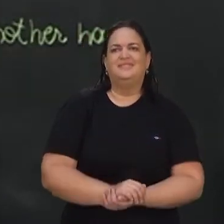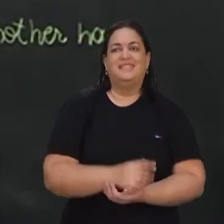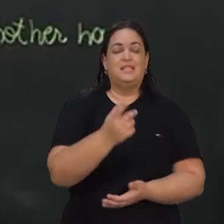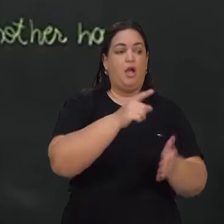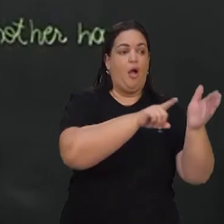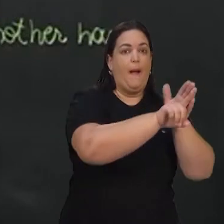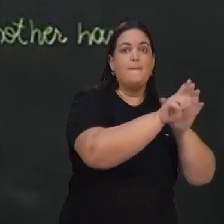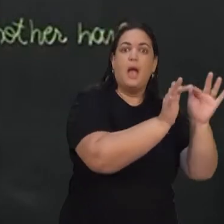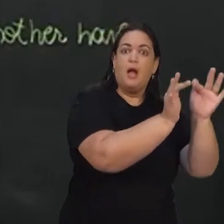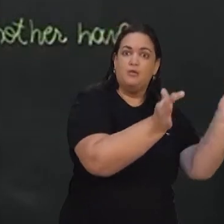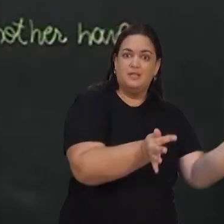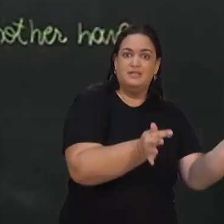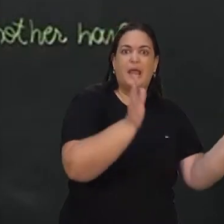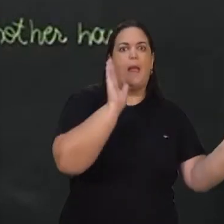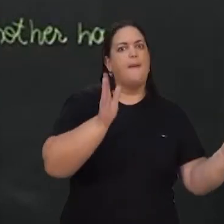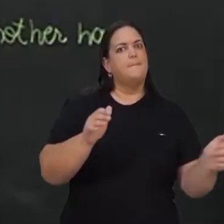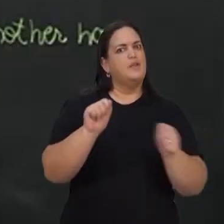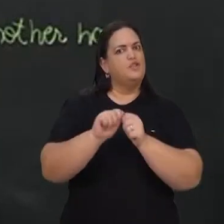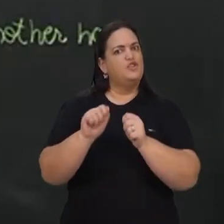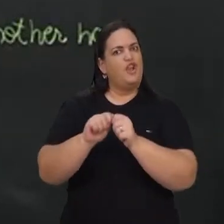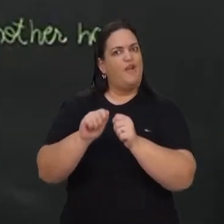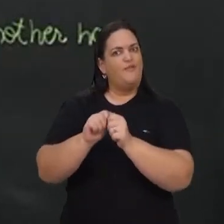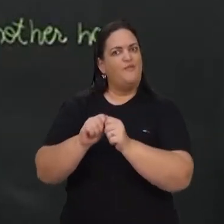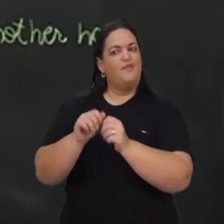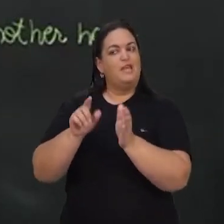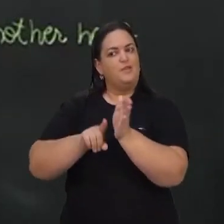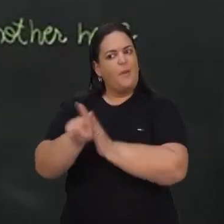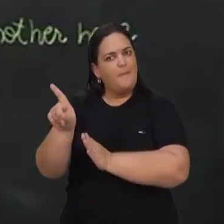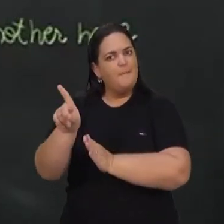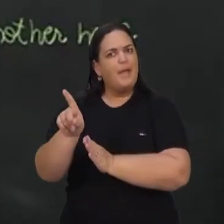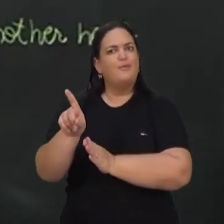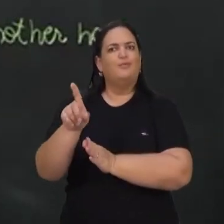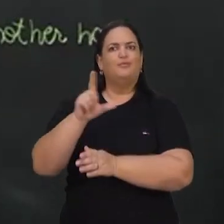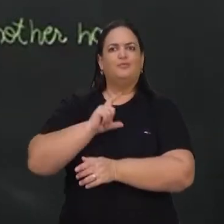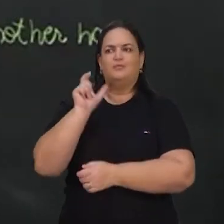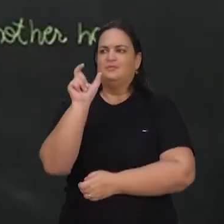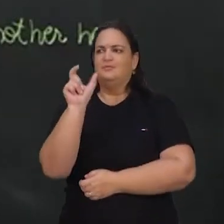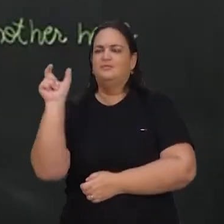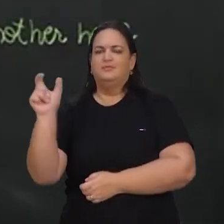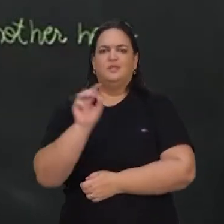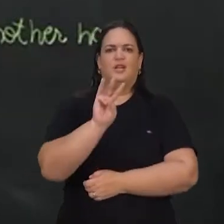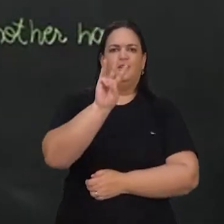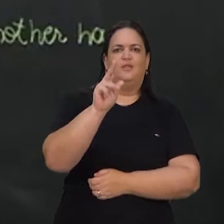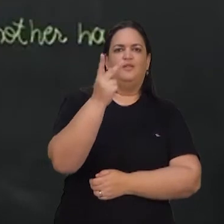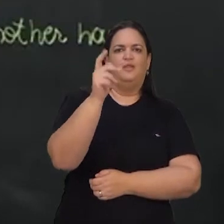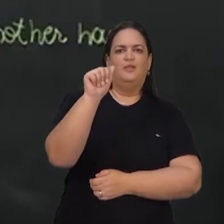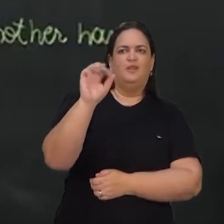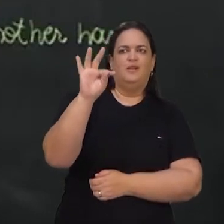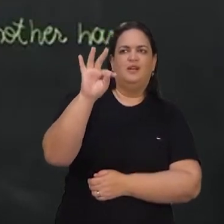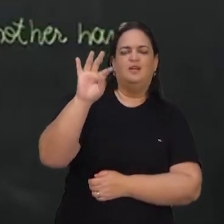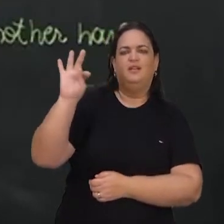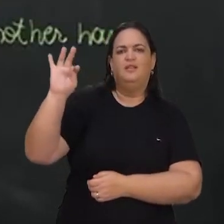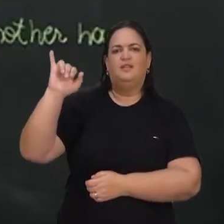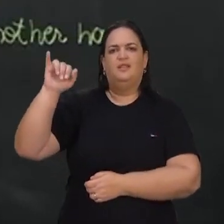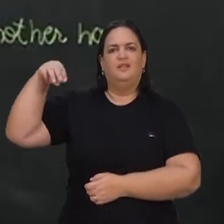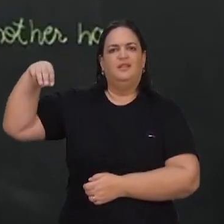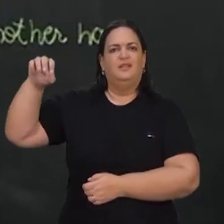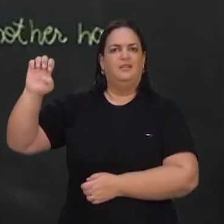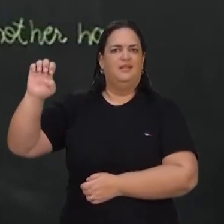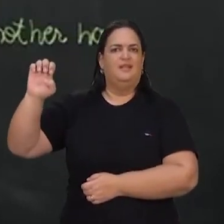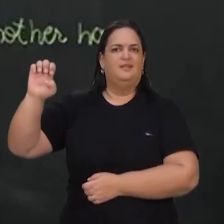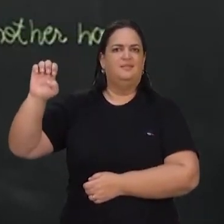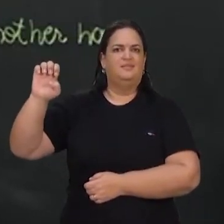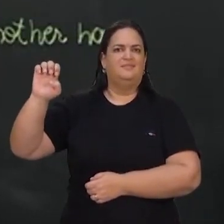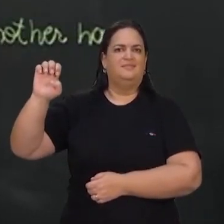pergunta simples, a gente já pode passar para uma mais complexa. E quando você pergunta, então, para alguém, what time do